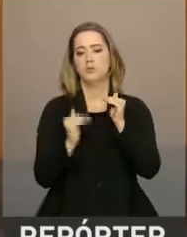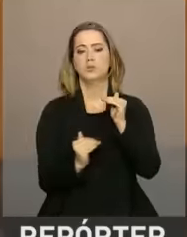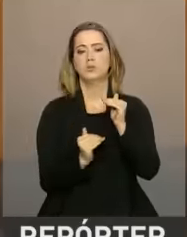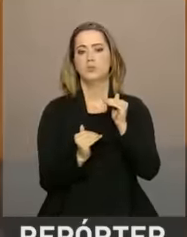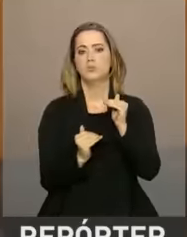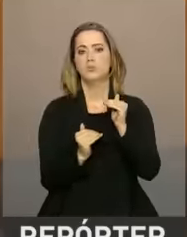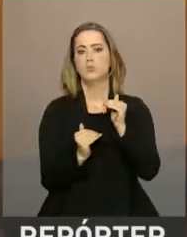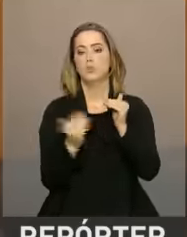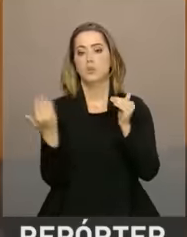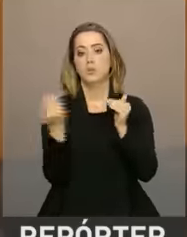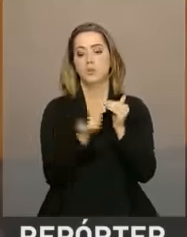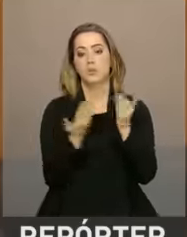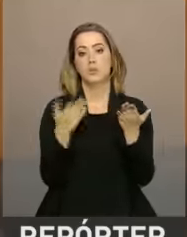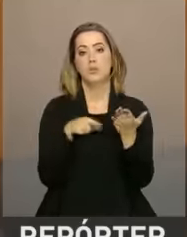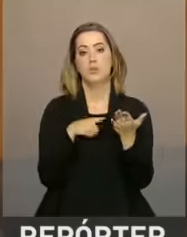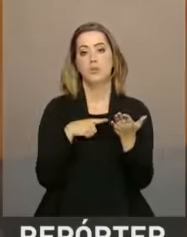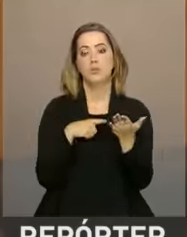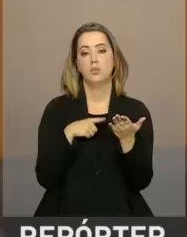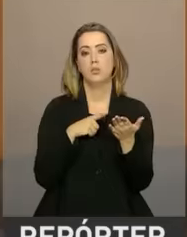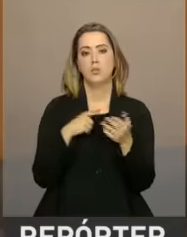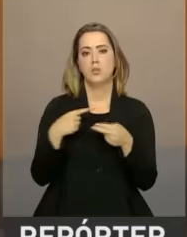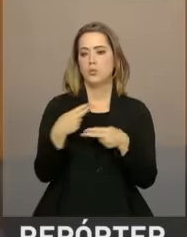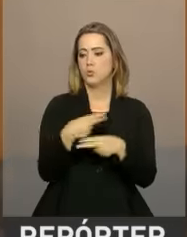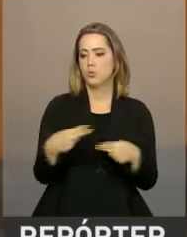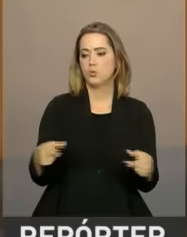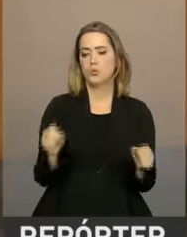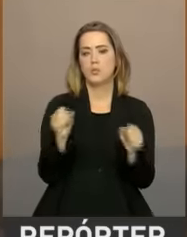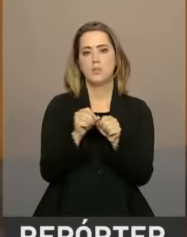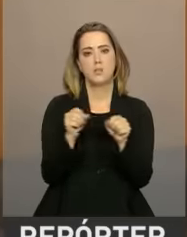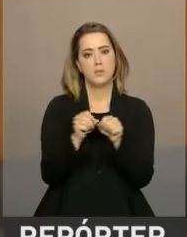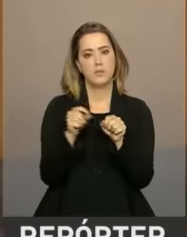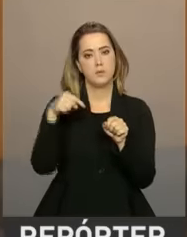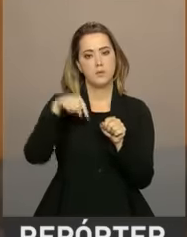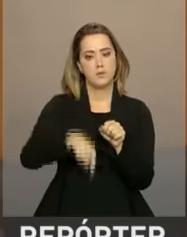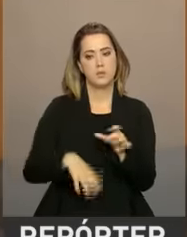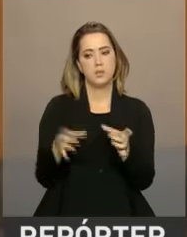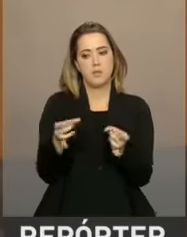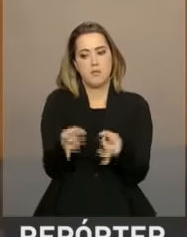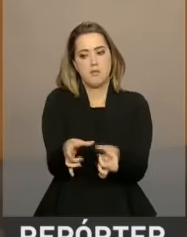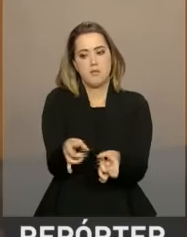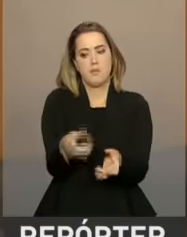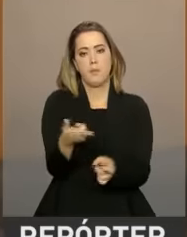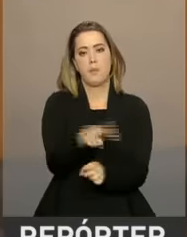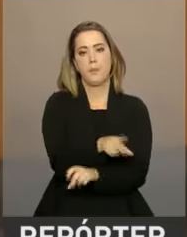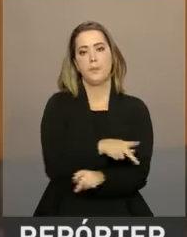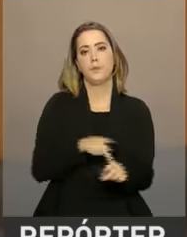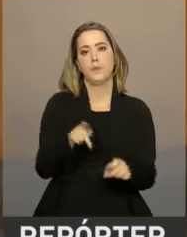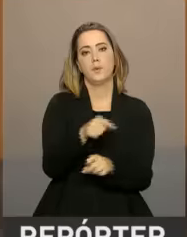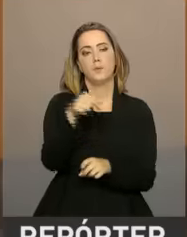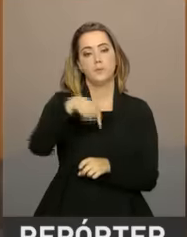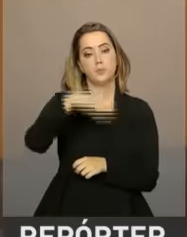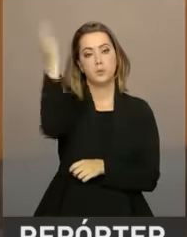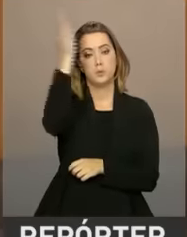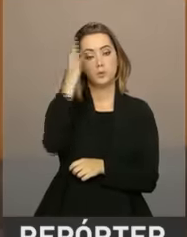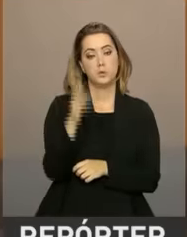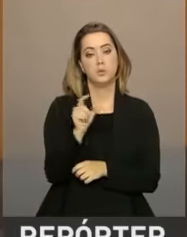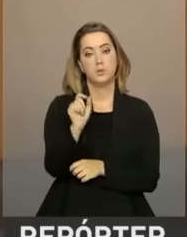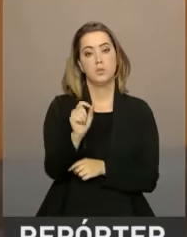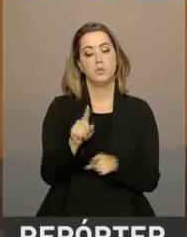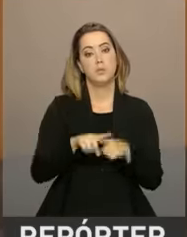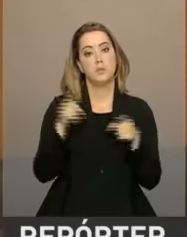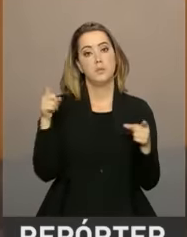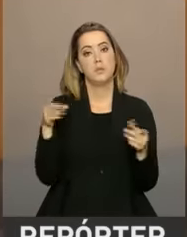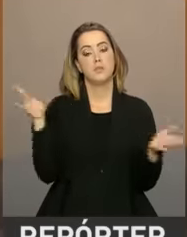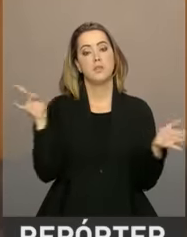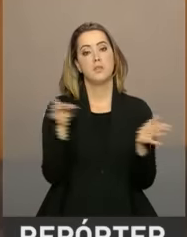participação sobretudo de bens manufaturados das exportações brasileiras de bens manufaturados enquanto que houve na